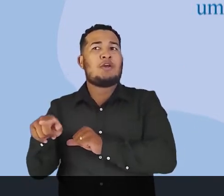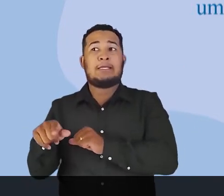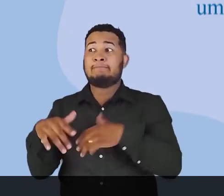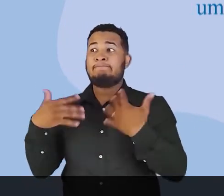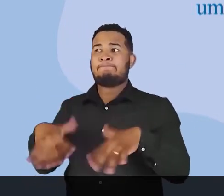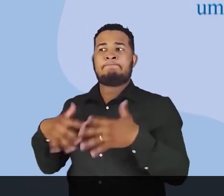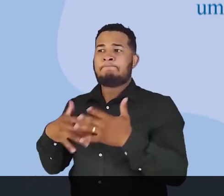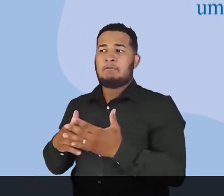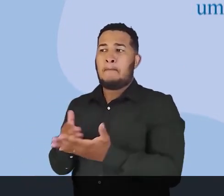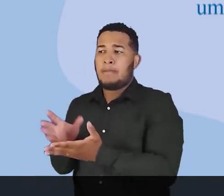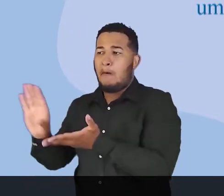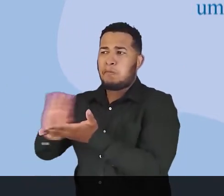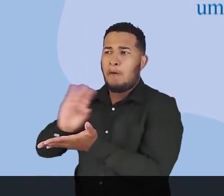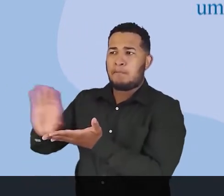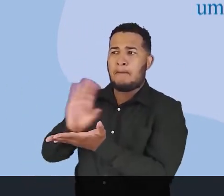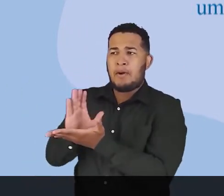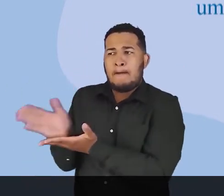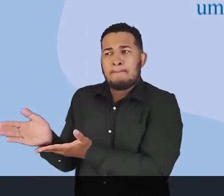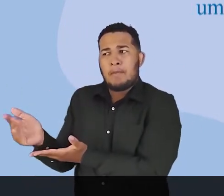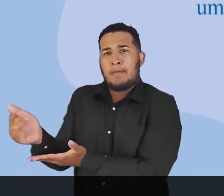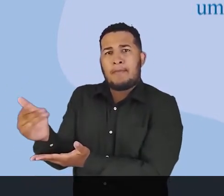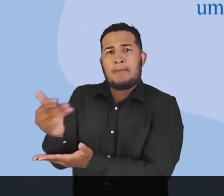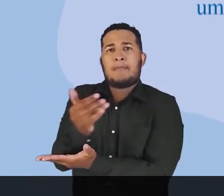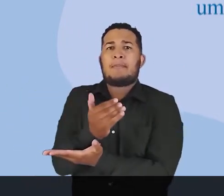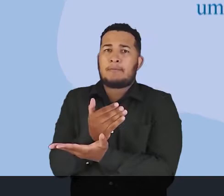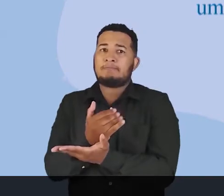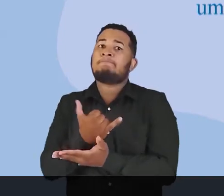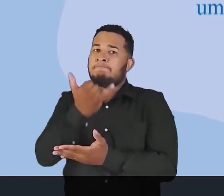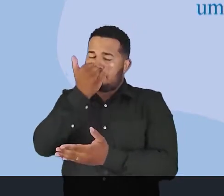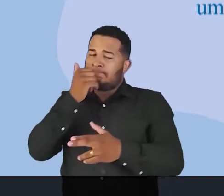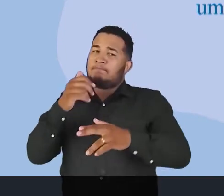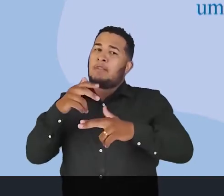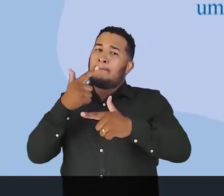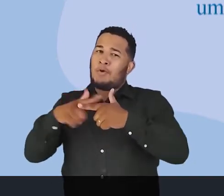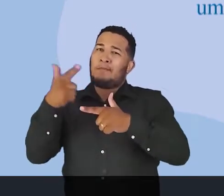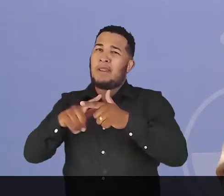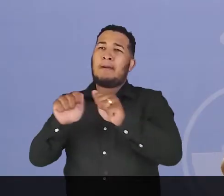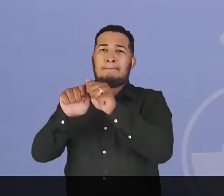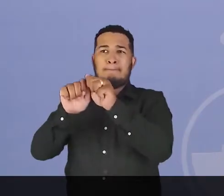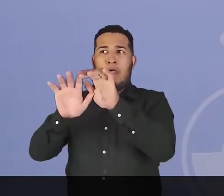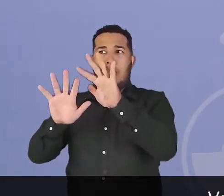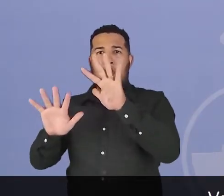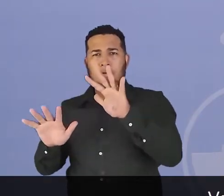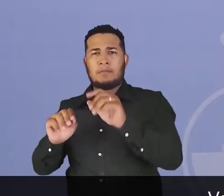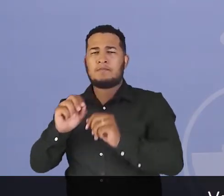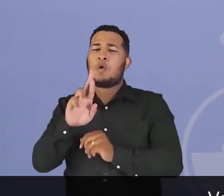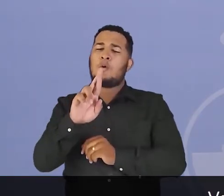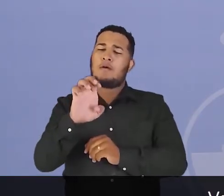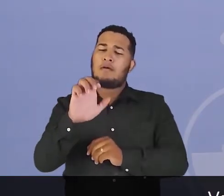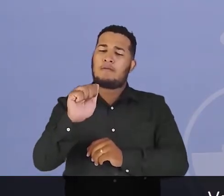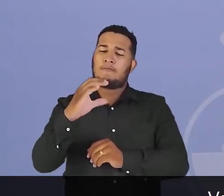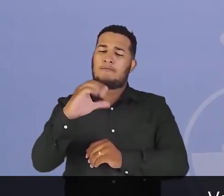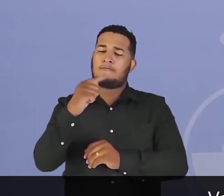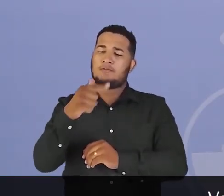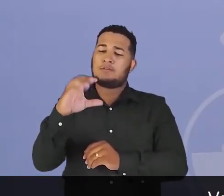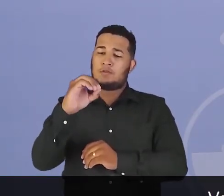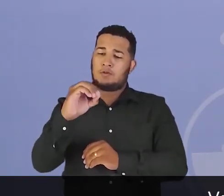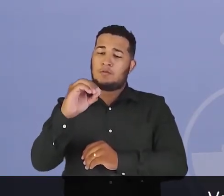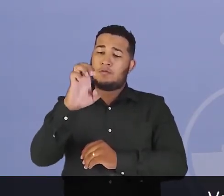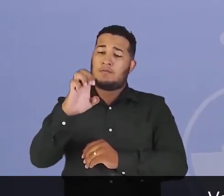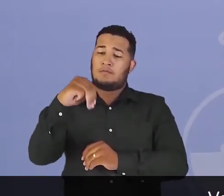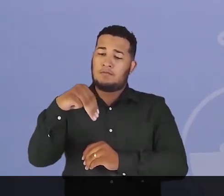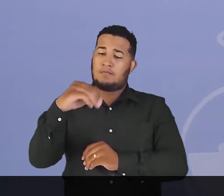e aí deu início a uma reação em cadeia. Vem comigo, pessoal, o que é uma reação em